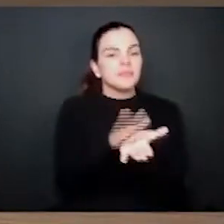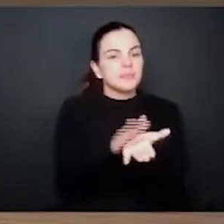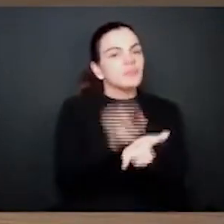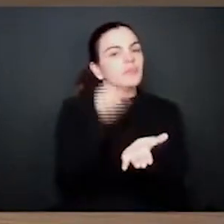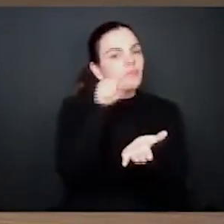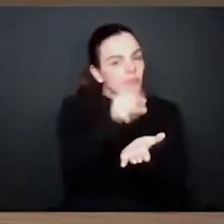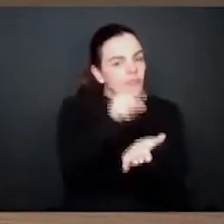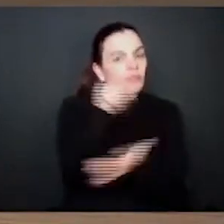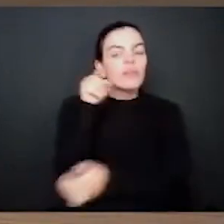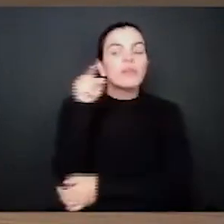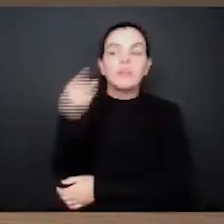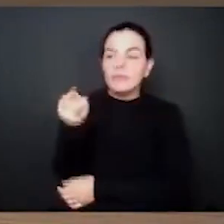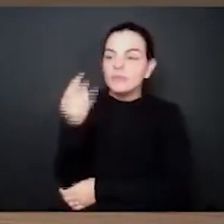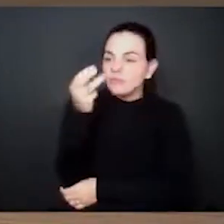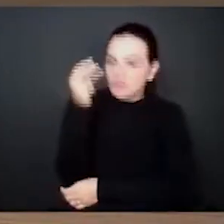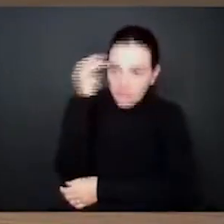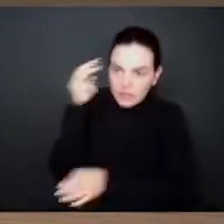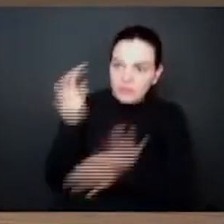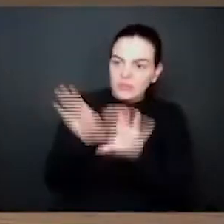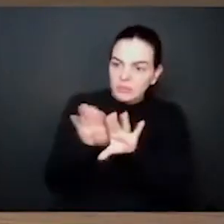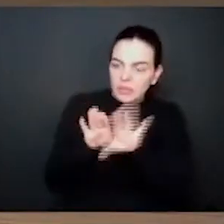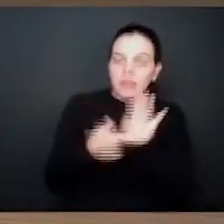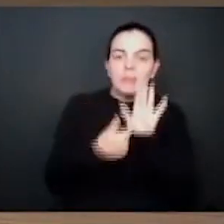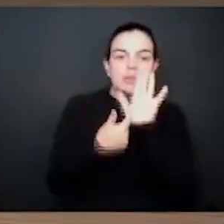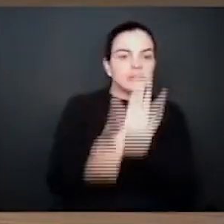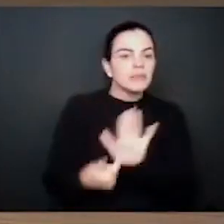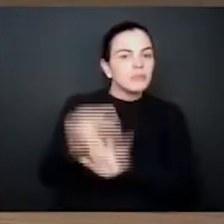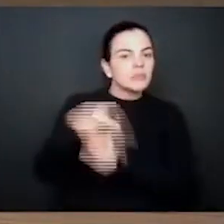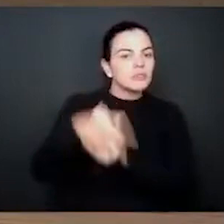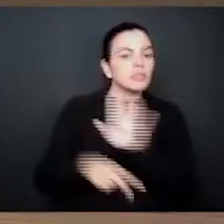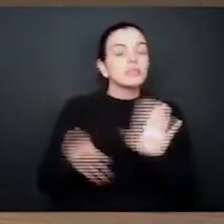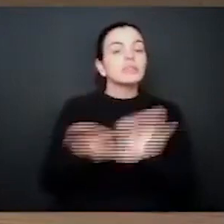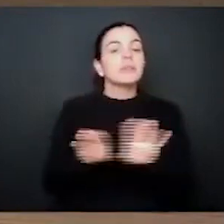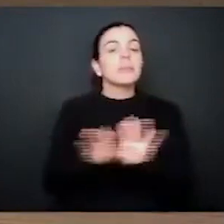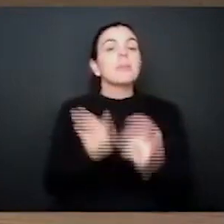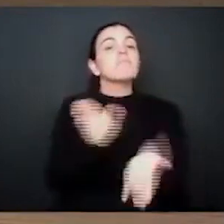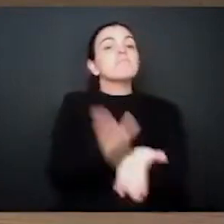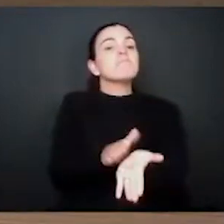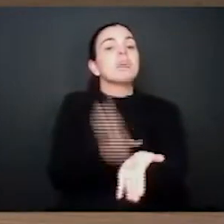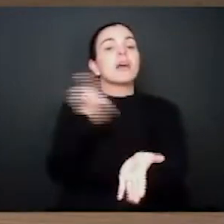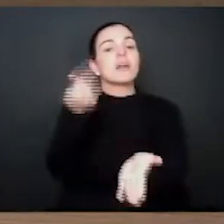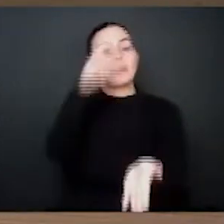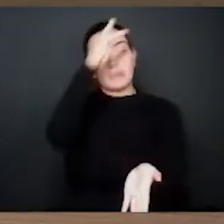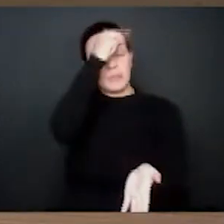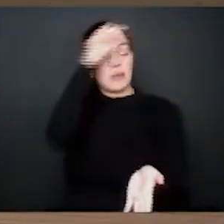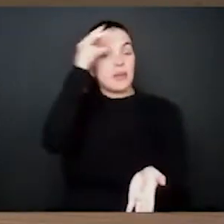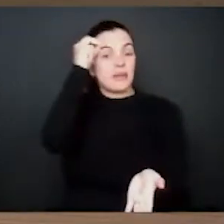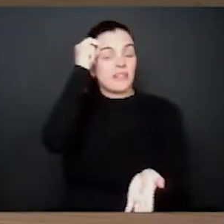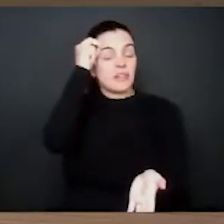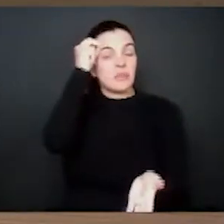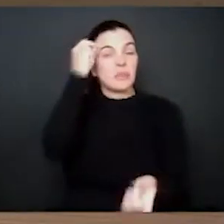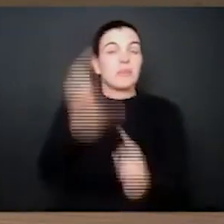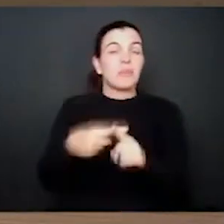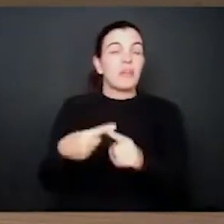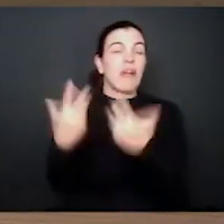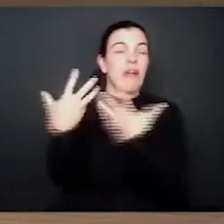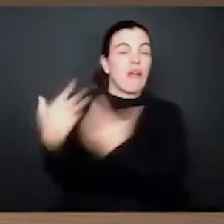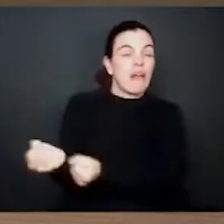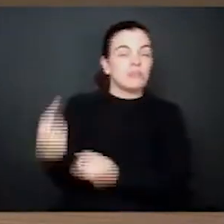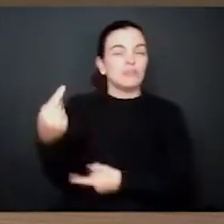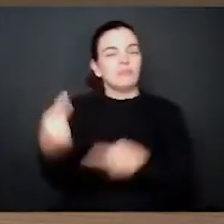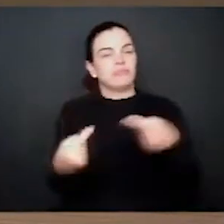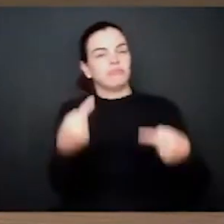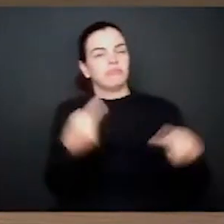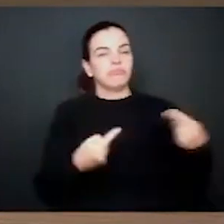por apresentar esse projeto, e parabenizar a prefeitura por ter feito essa discussão, esse diálogo e a construção